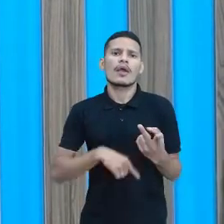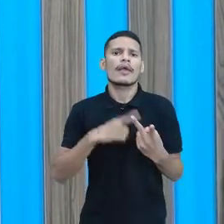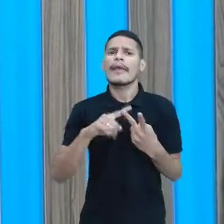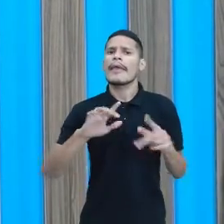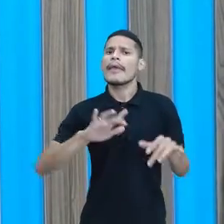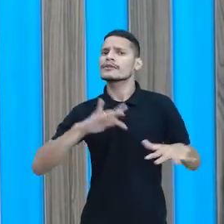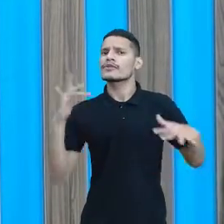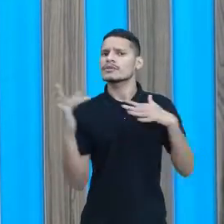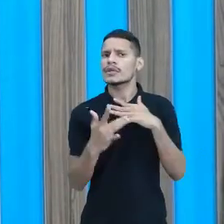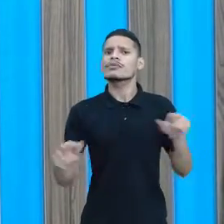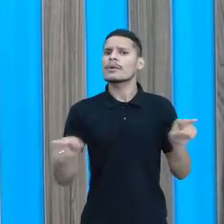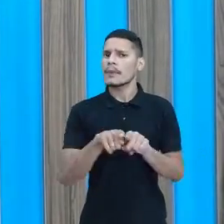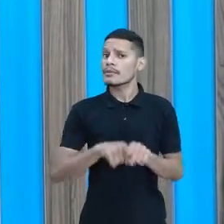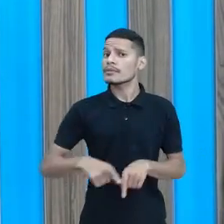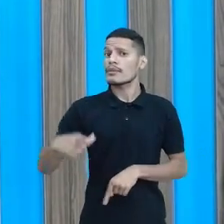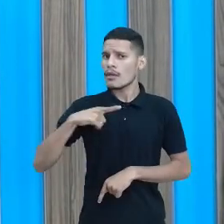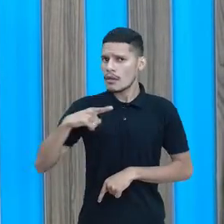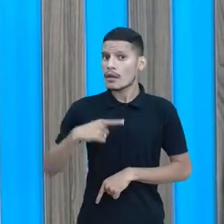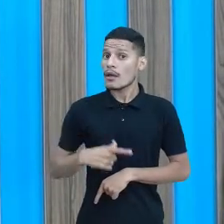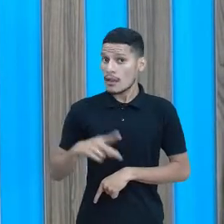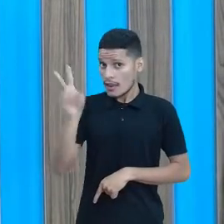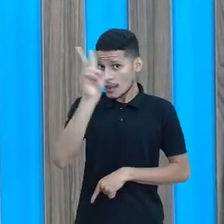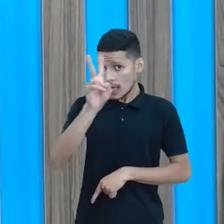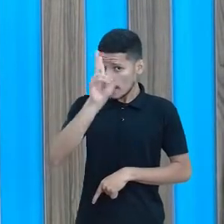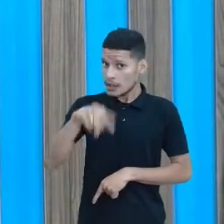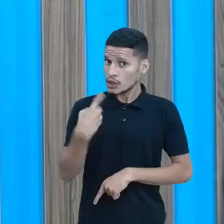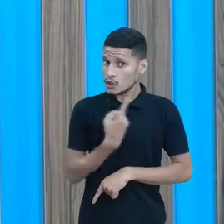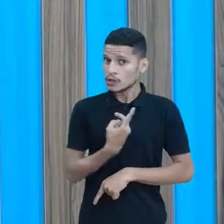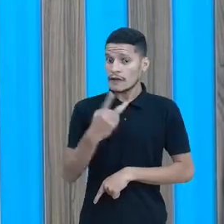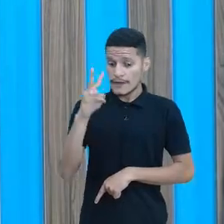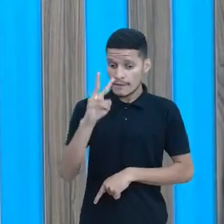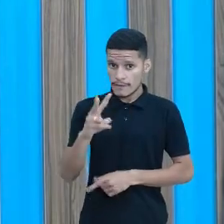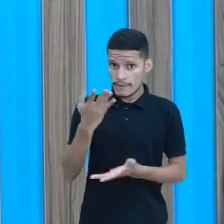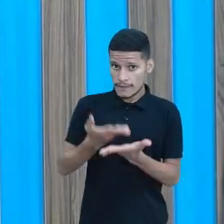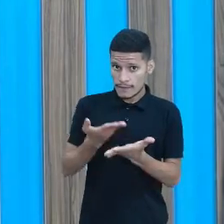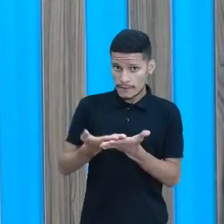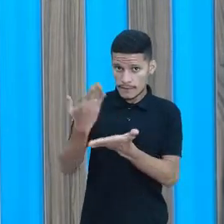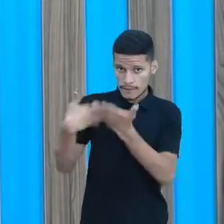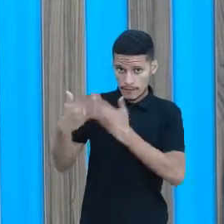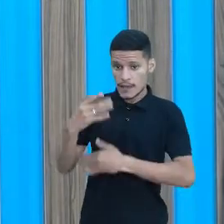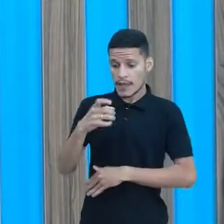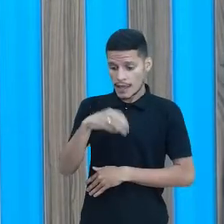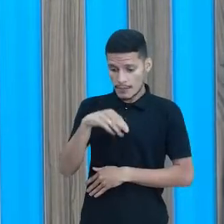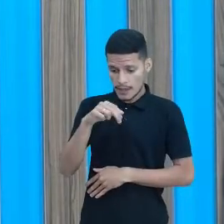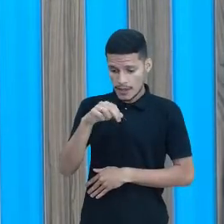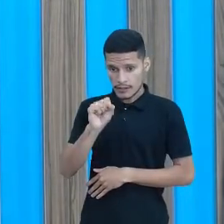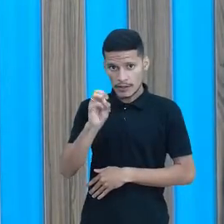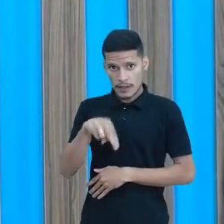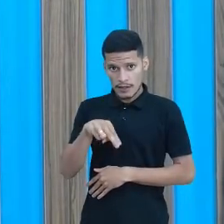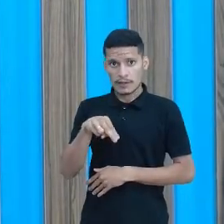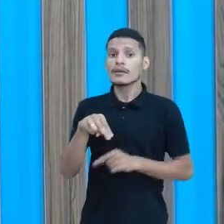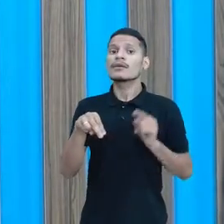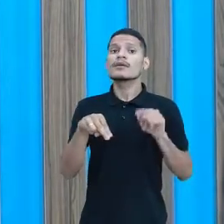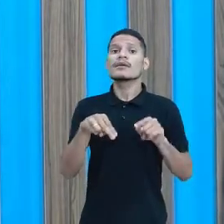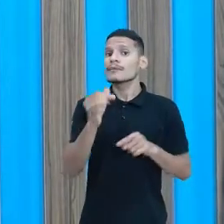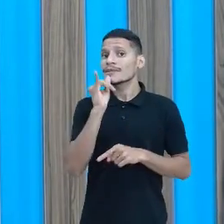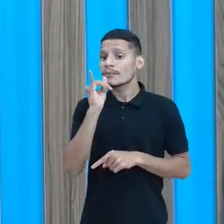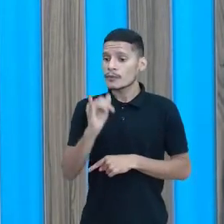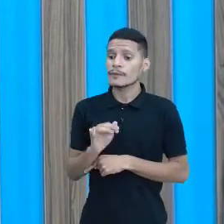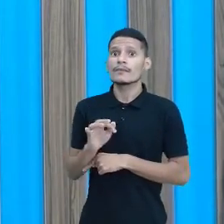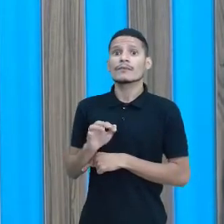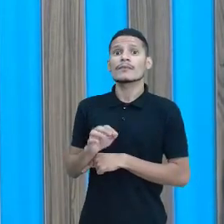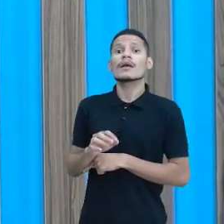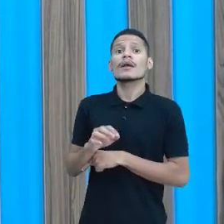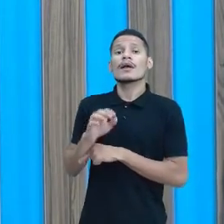sociais. Lembram quando a gente viu, aula passada, o MSN? Pronto, quando o Facebook comprou